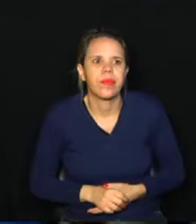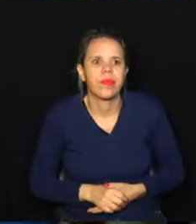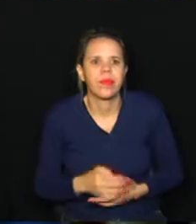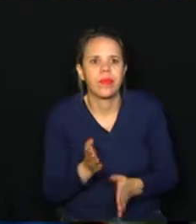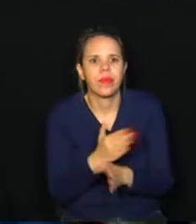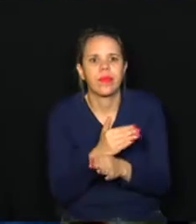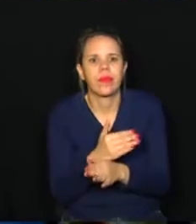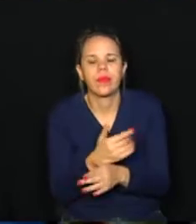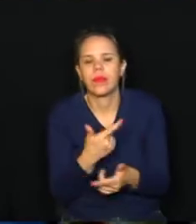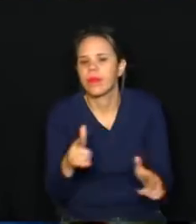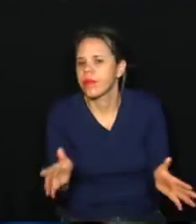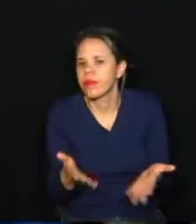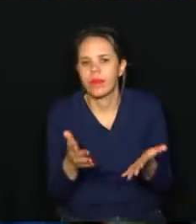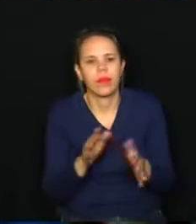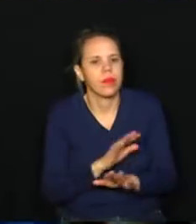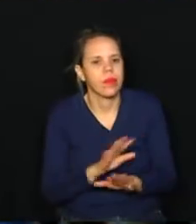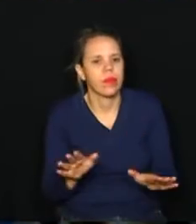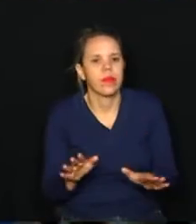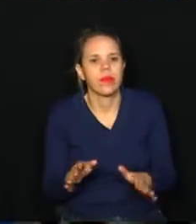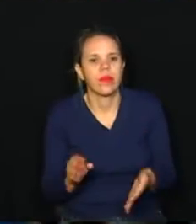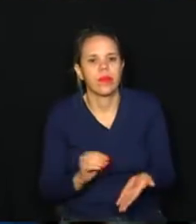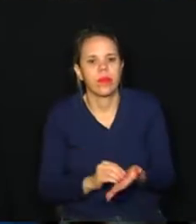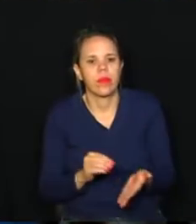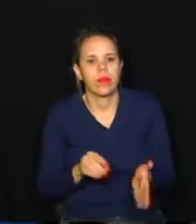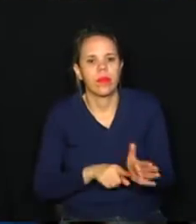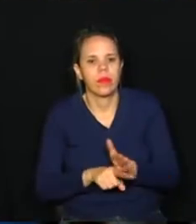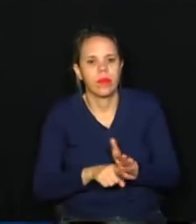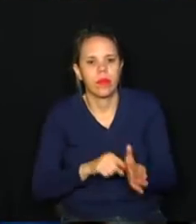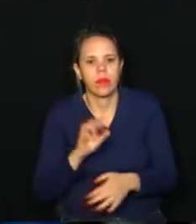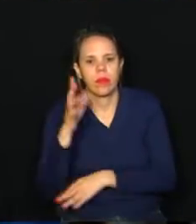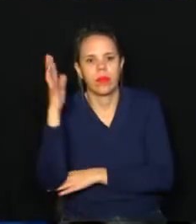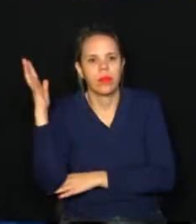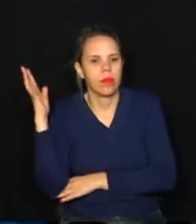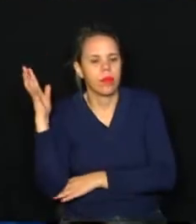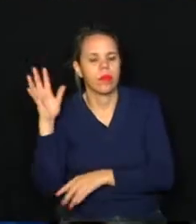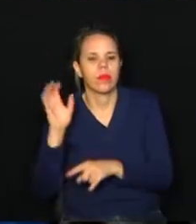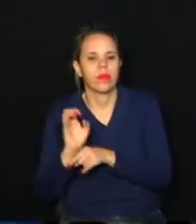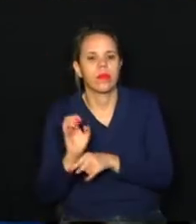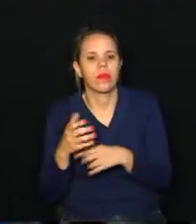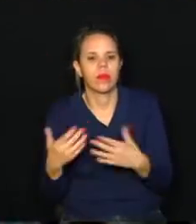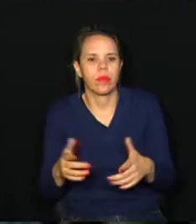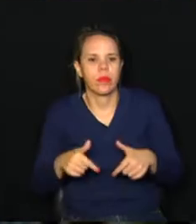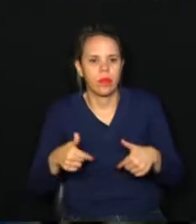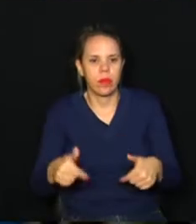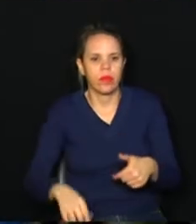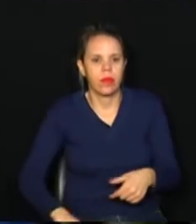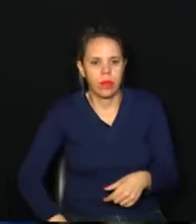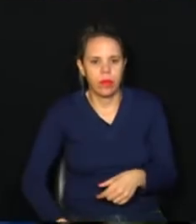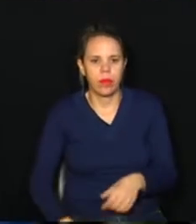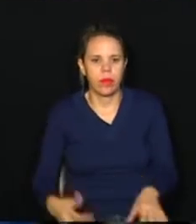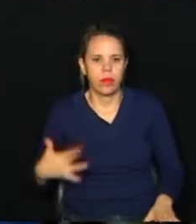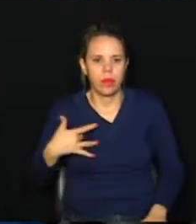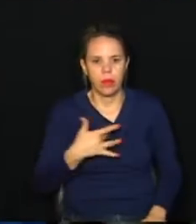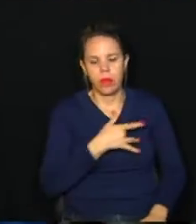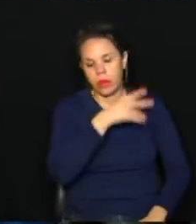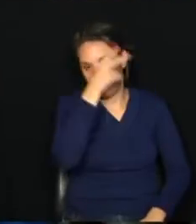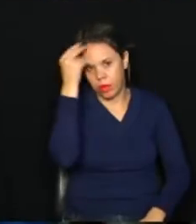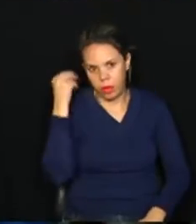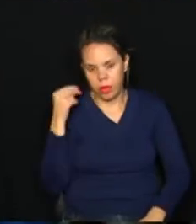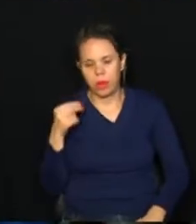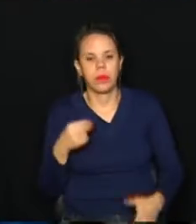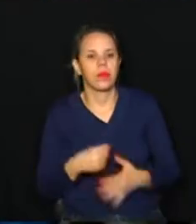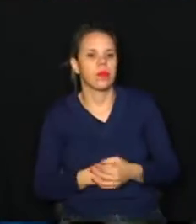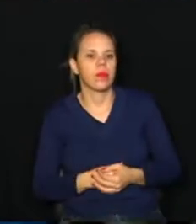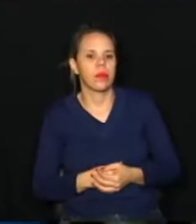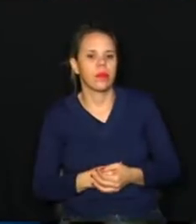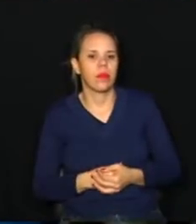Desorganizando, desestimulando, desestruturando a pesquisa ambiental no Estado e as ações de saúde públicas conduzidas